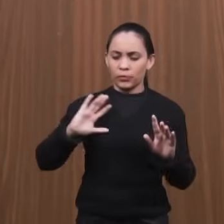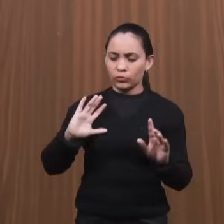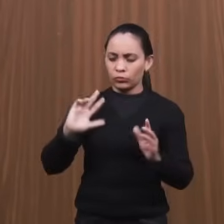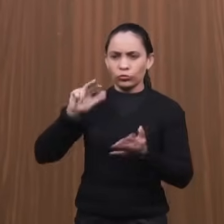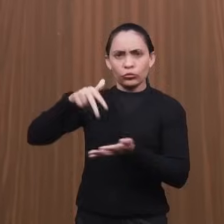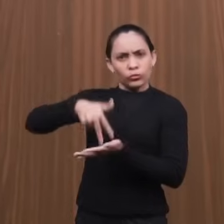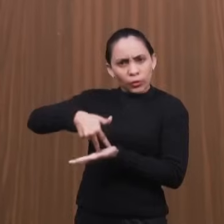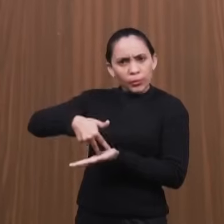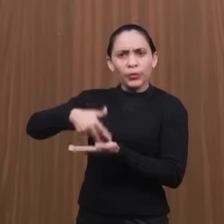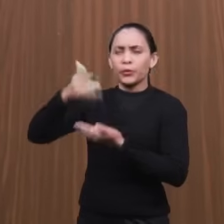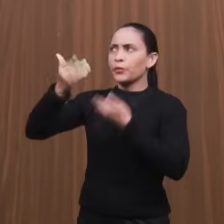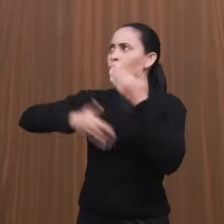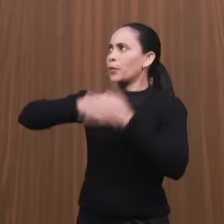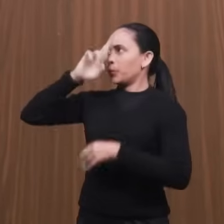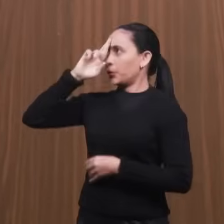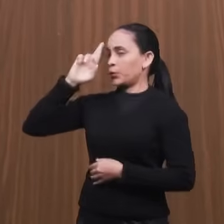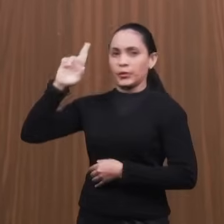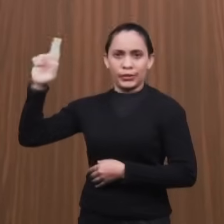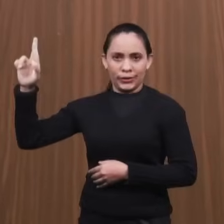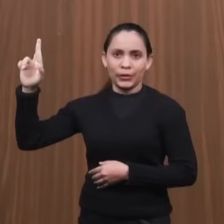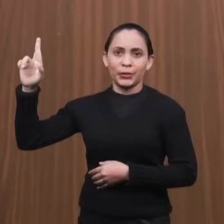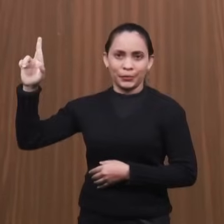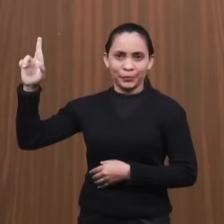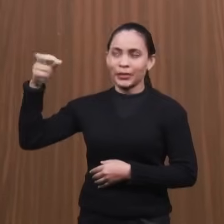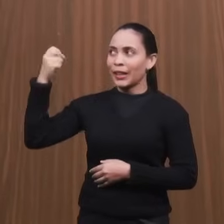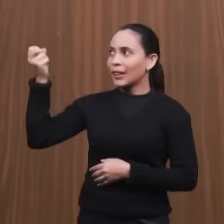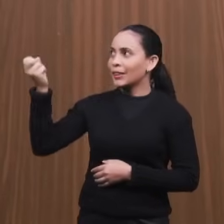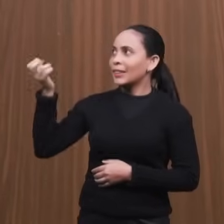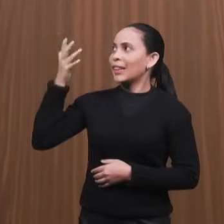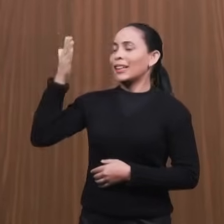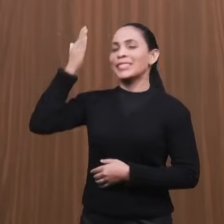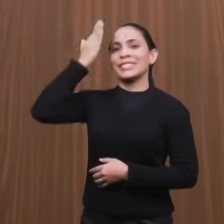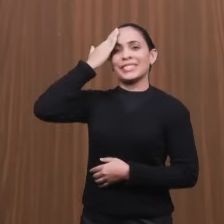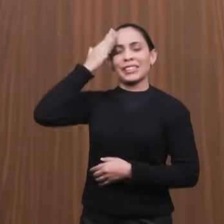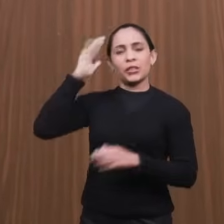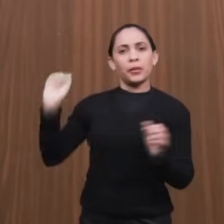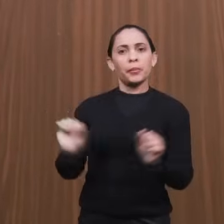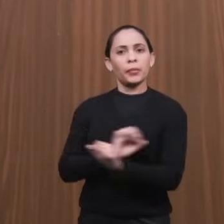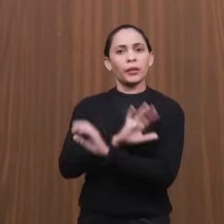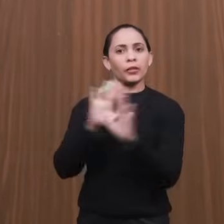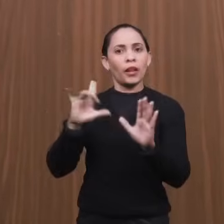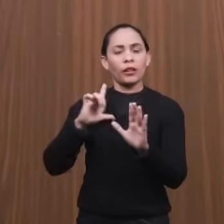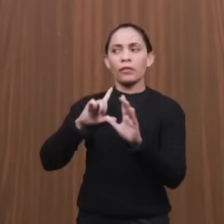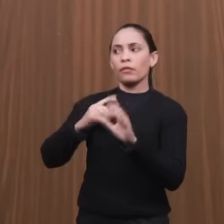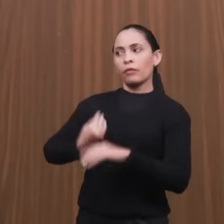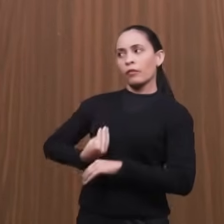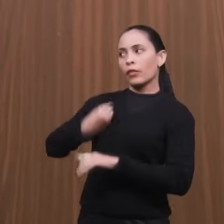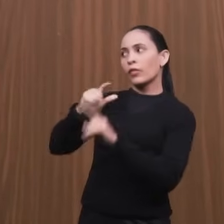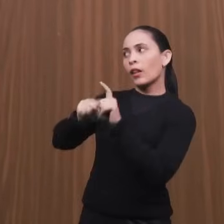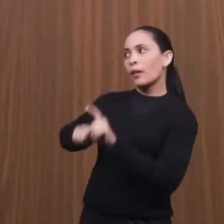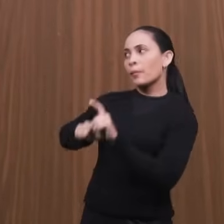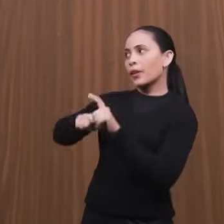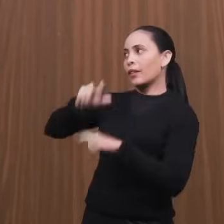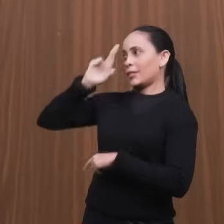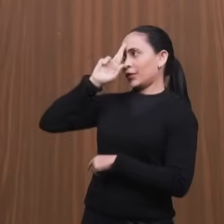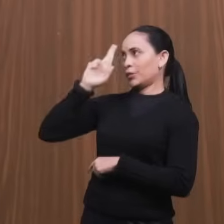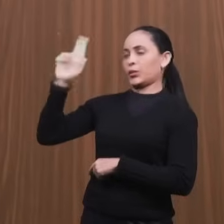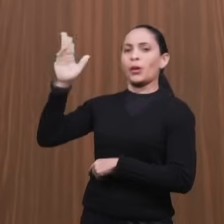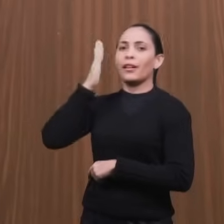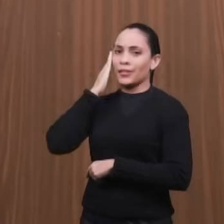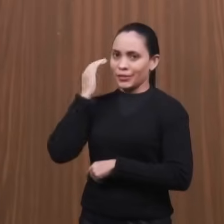que não é do Senhor. Então, a igreja que vive na dependência do Espírito Santo, ela sabe de uma